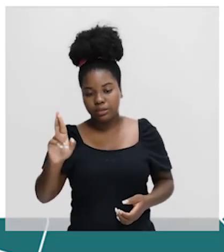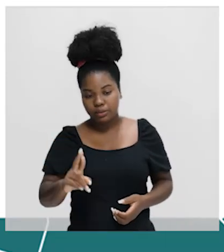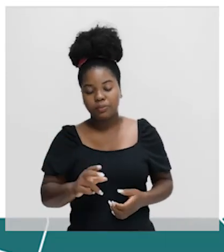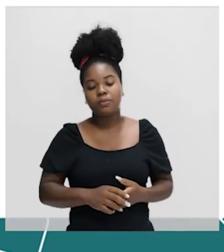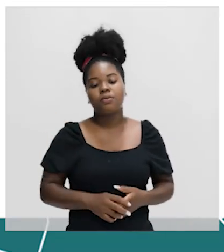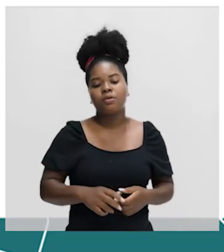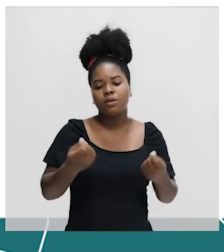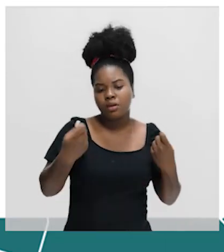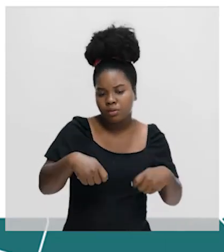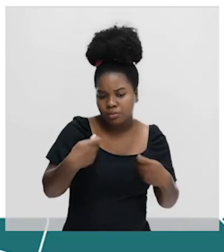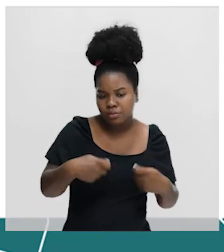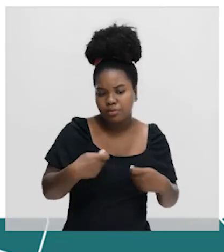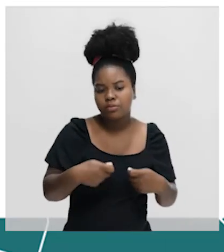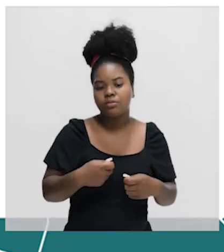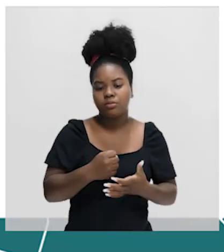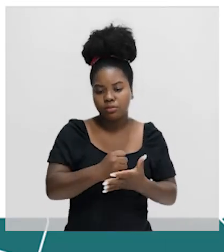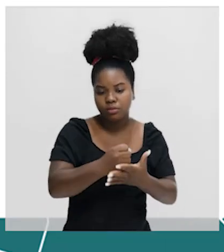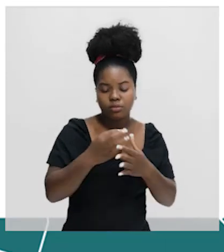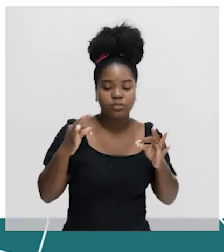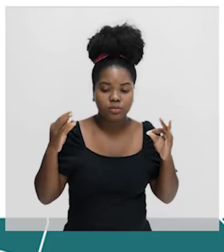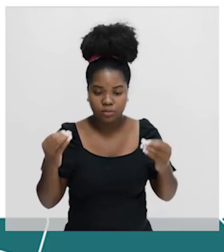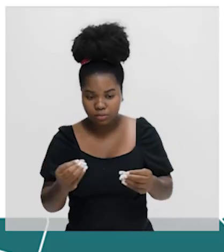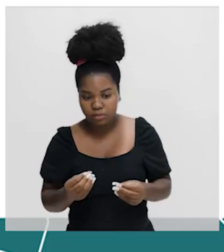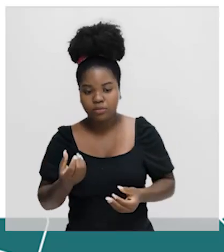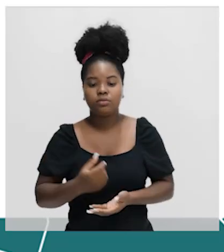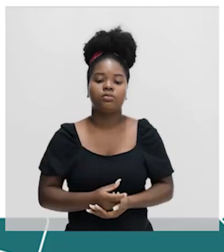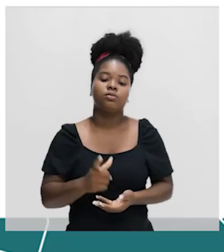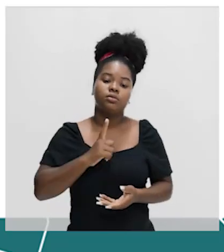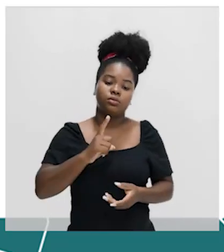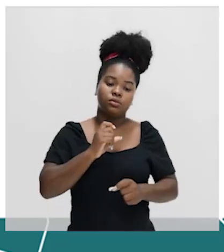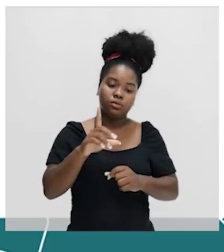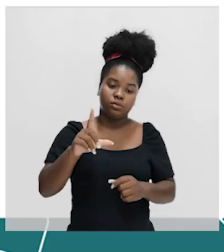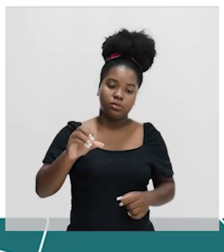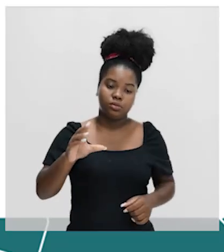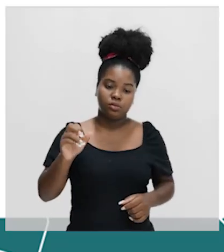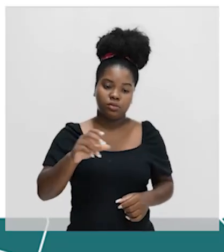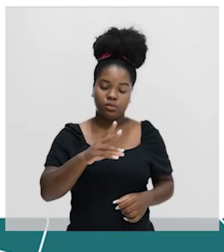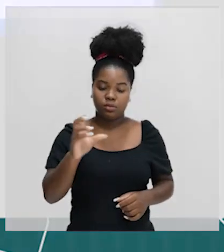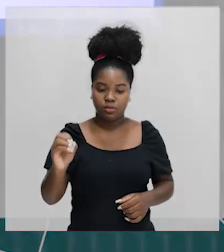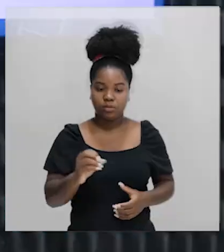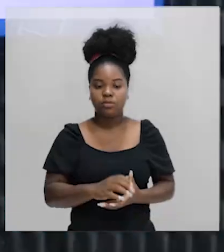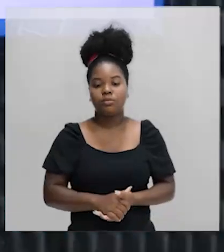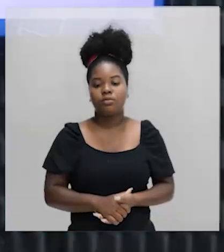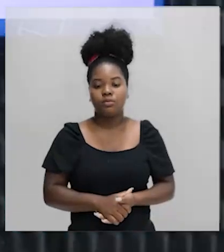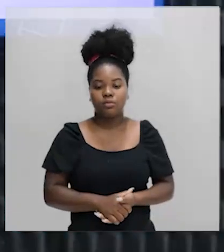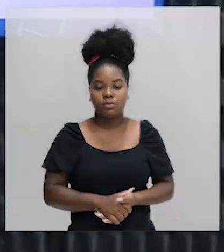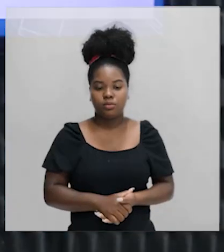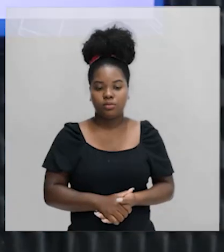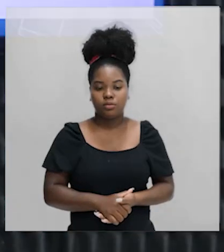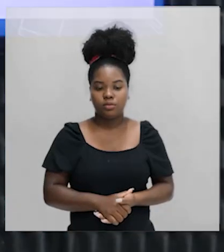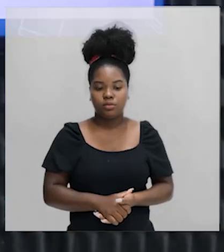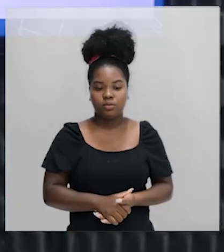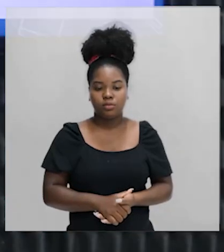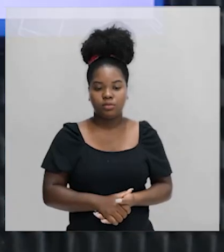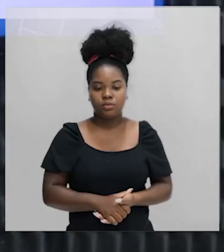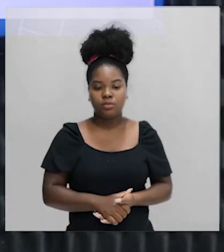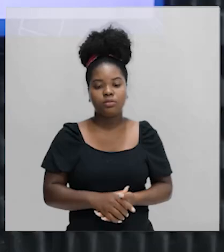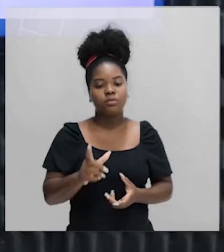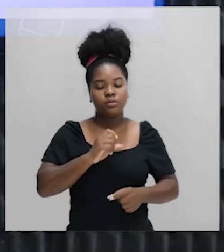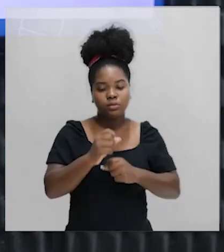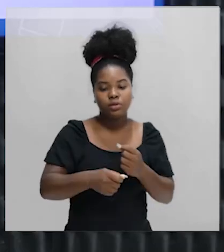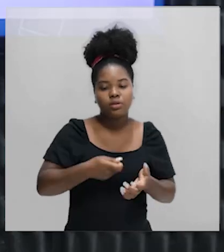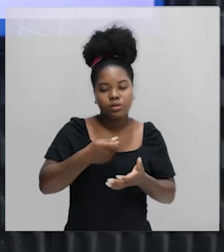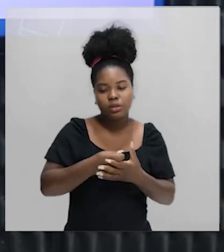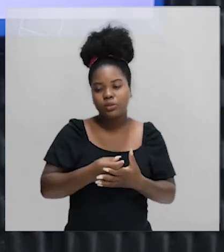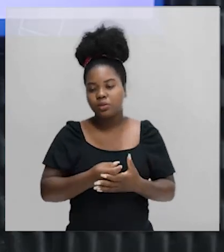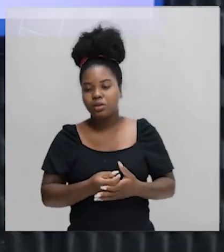Pretendo cooperar em tudo que puder, né? Então, temos também uma locução verbal, pretendo cooperar. Quando exprimem uma